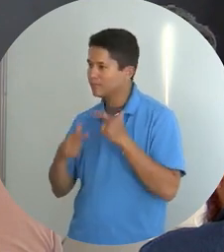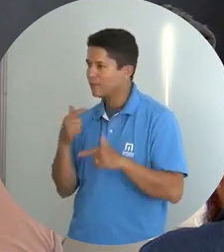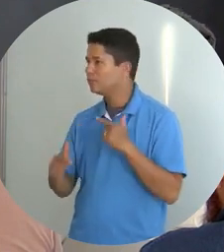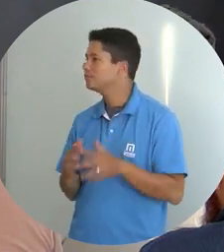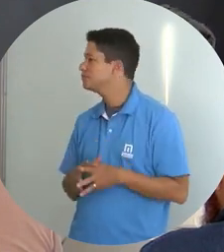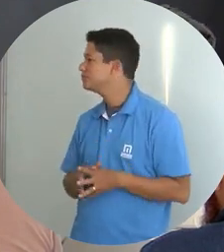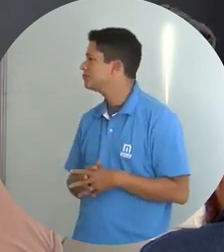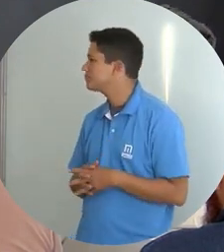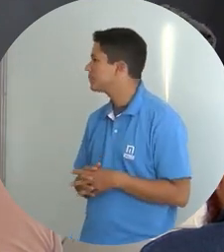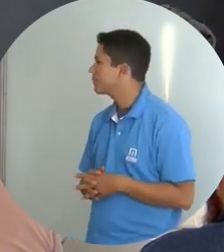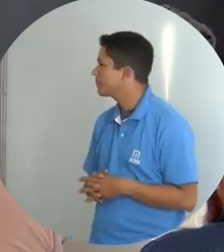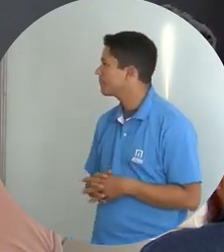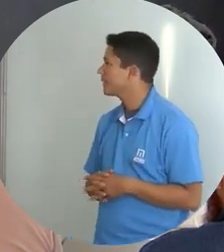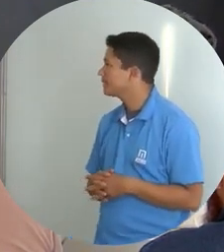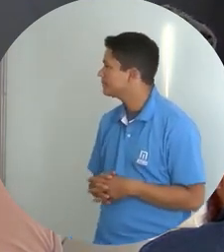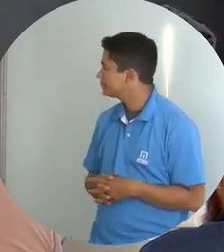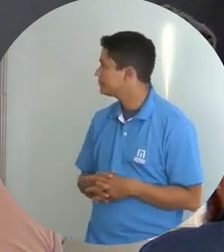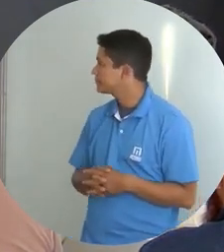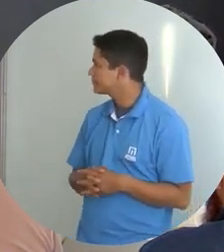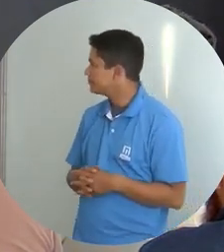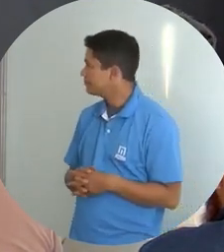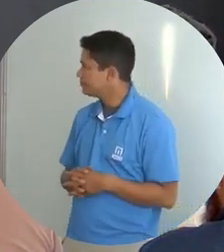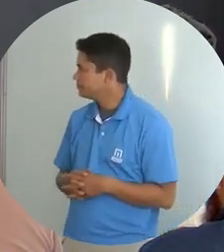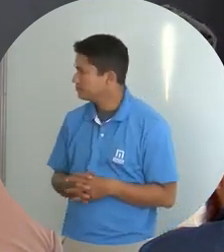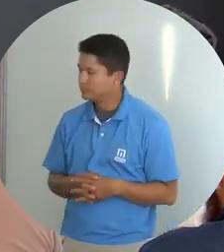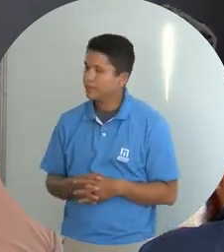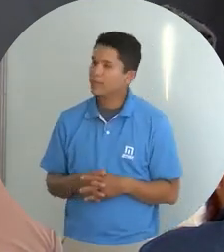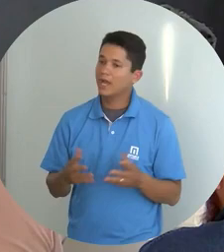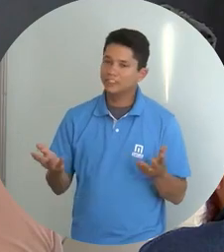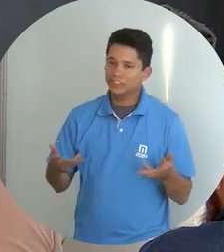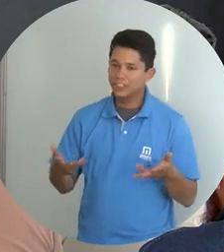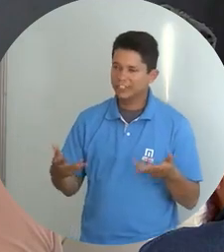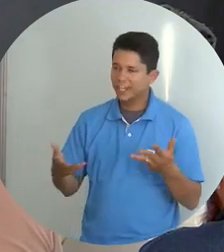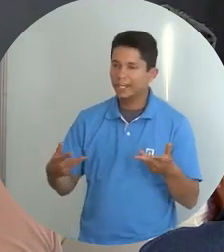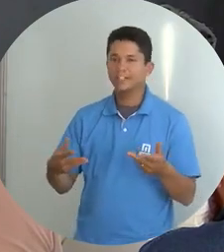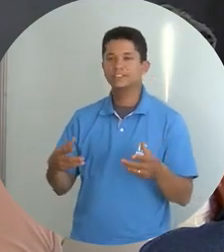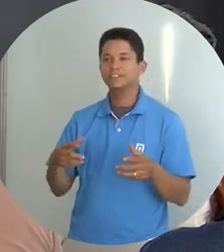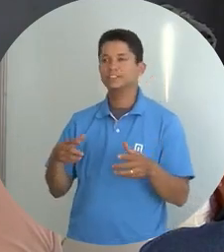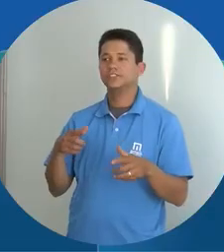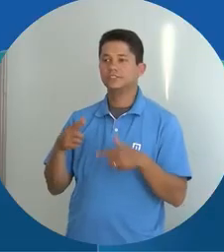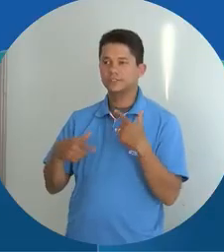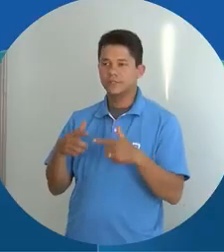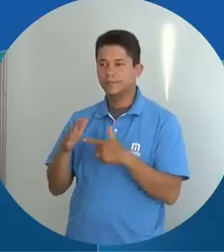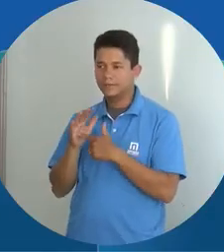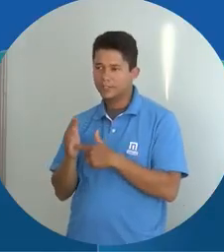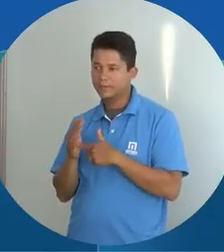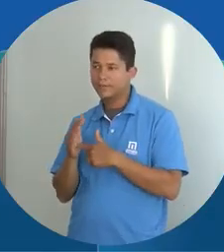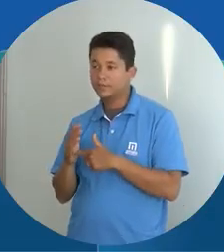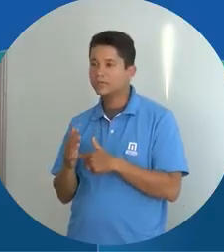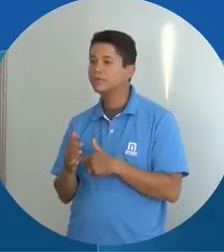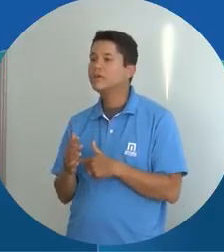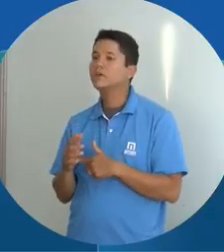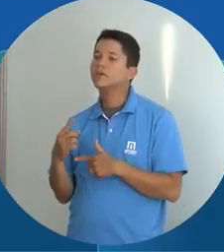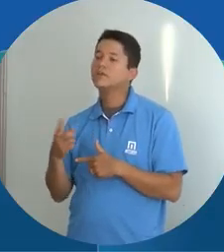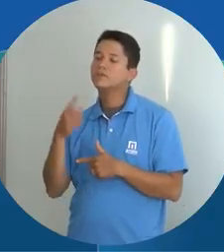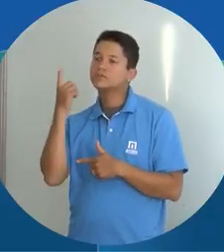quando a gente pela agilidade do equipamento e pela proximidade que a gente conseguiu fazer, a gente conseguiu,